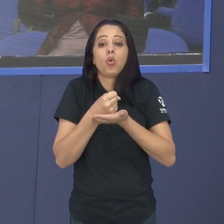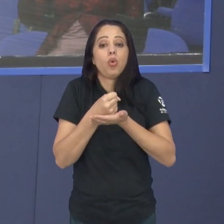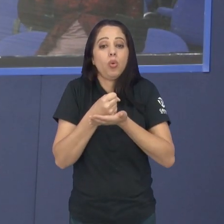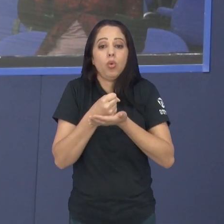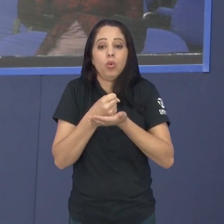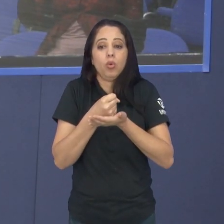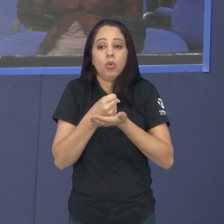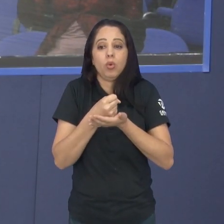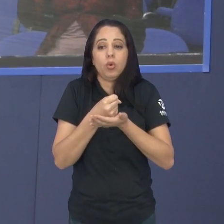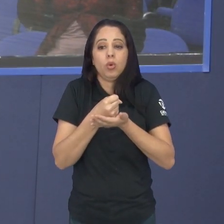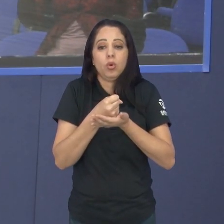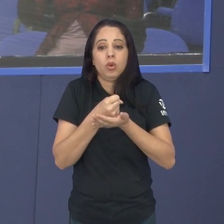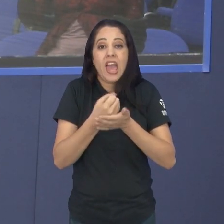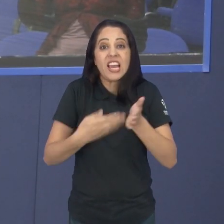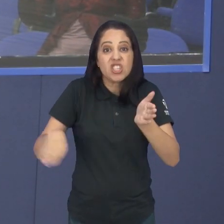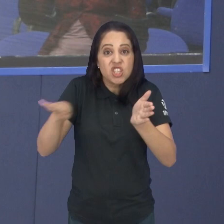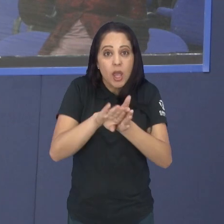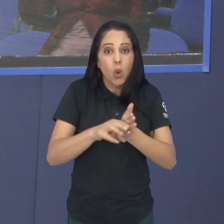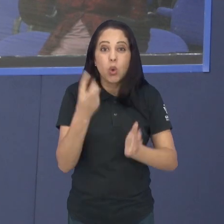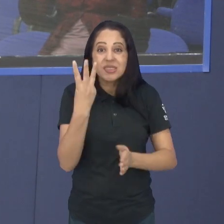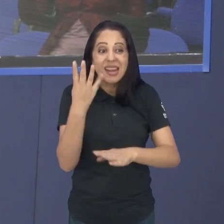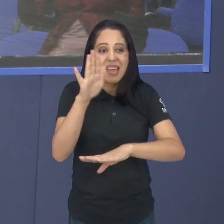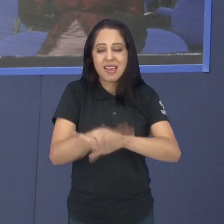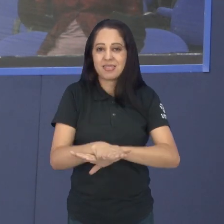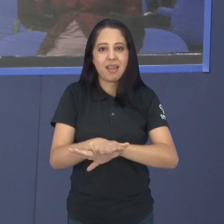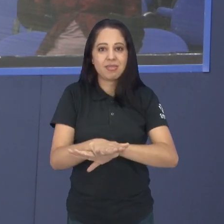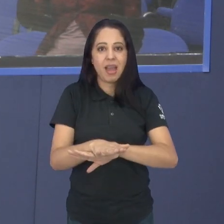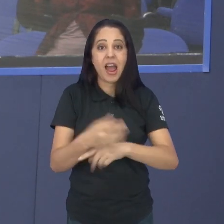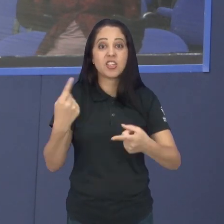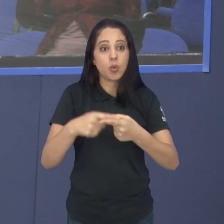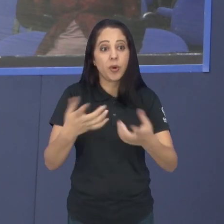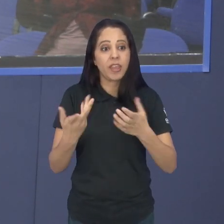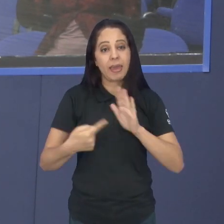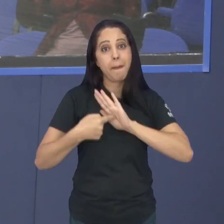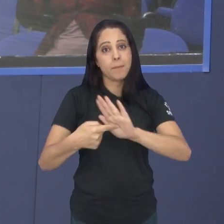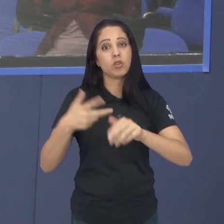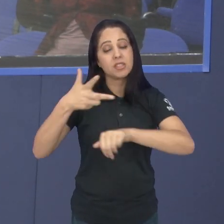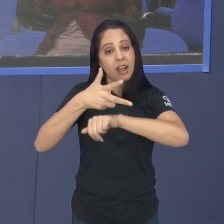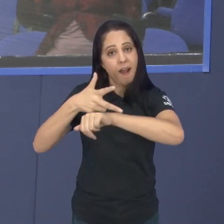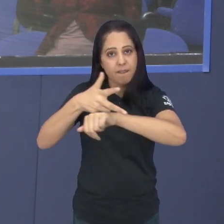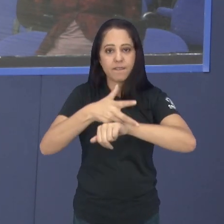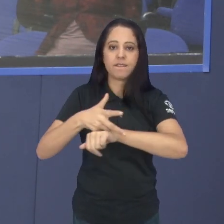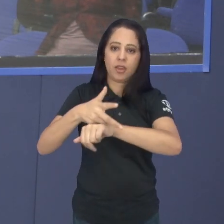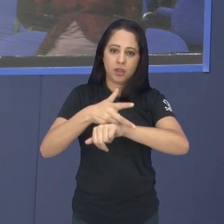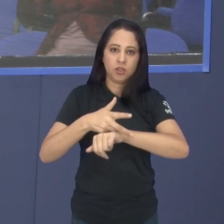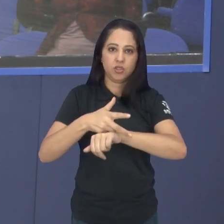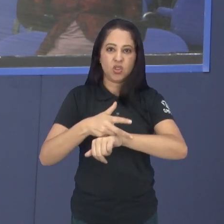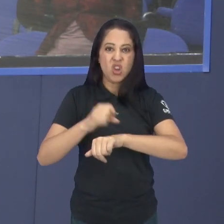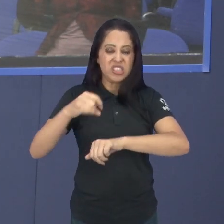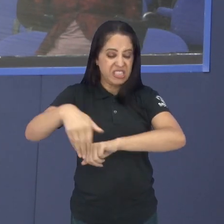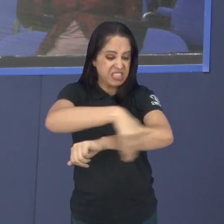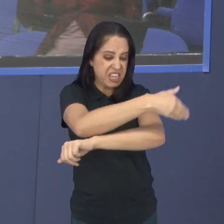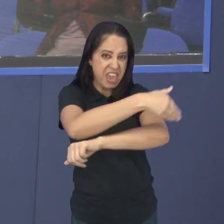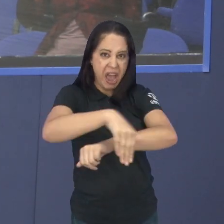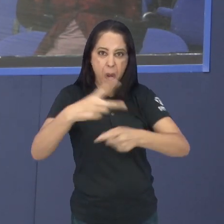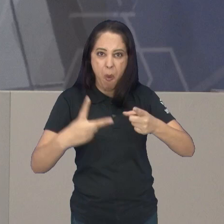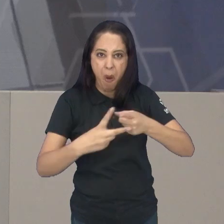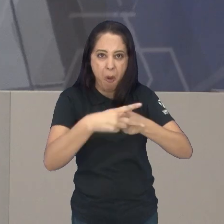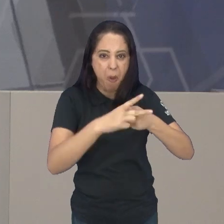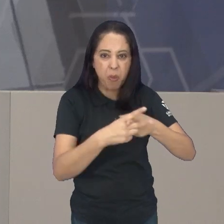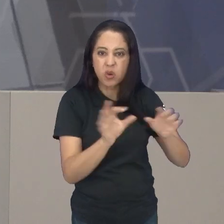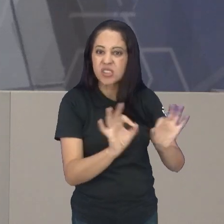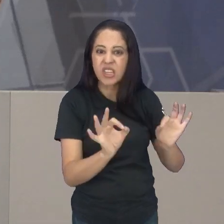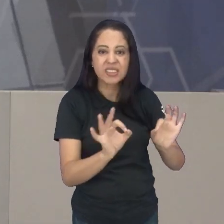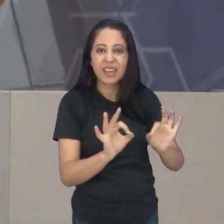hoje, 3 horas da tarde aqui, para pôr esse vídeo e no bairro dela. Se essa estrada não arrumar, vereadores,